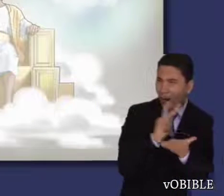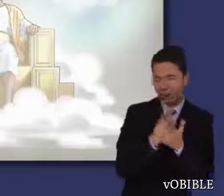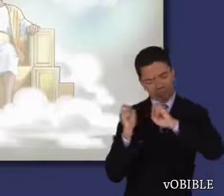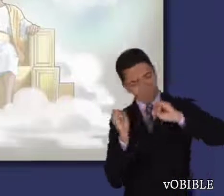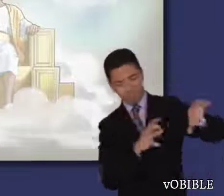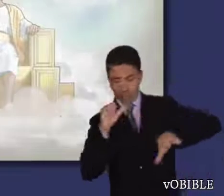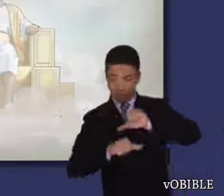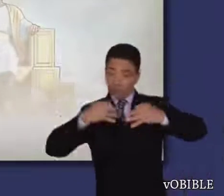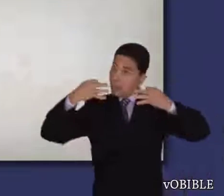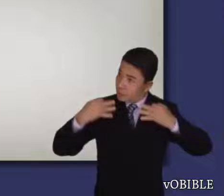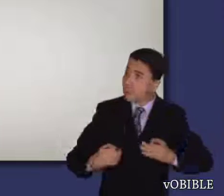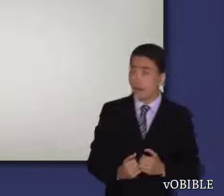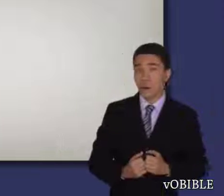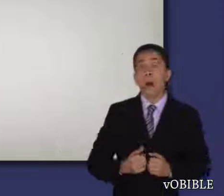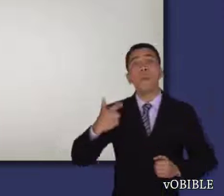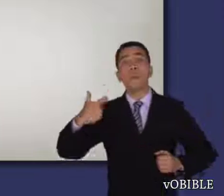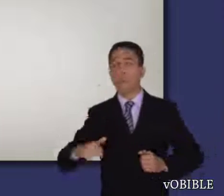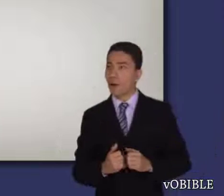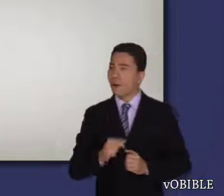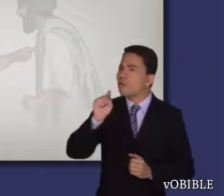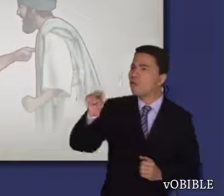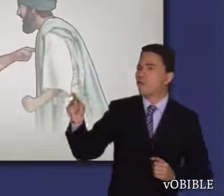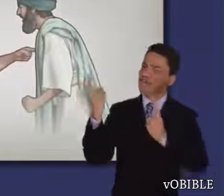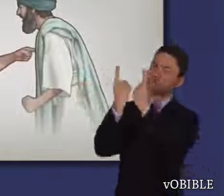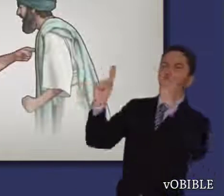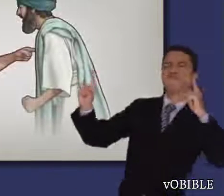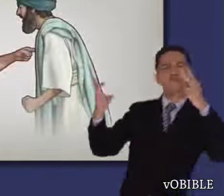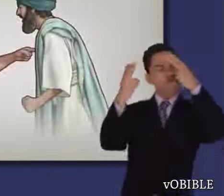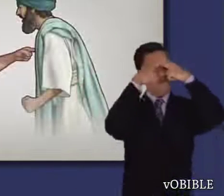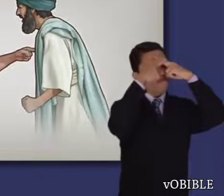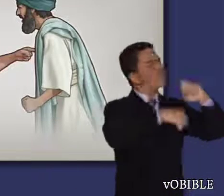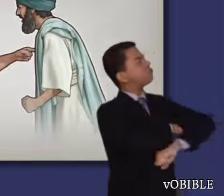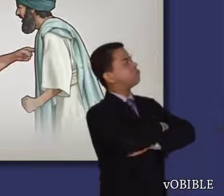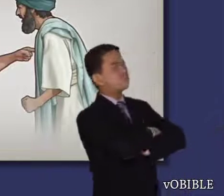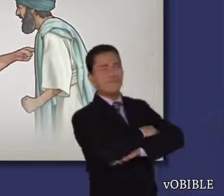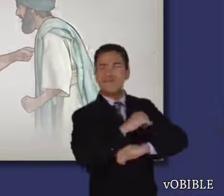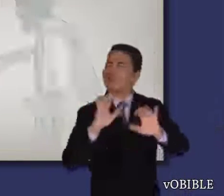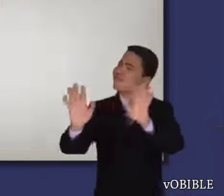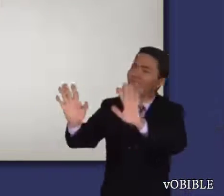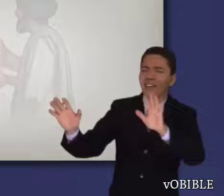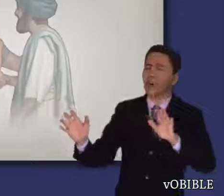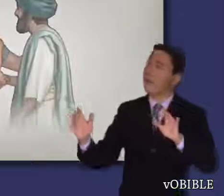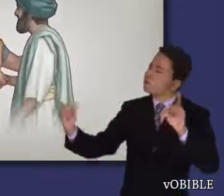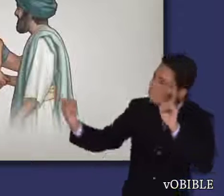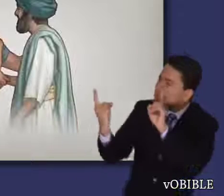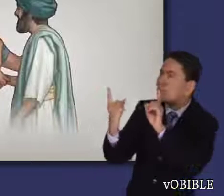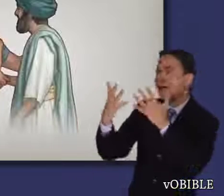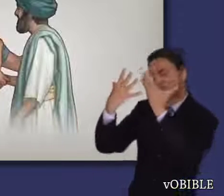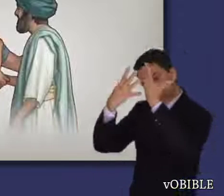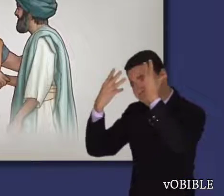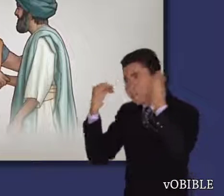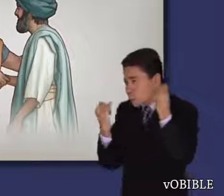de Deus. O apóstolo também aconselha os colossenses a se despir da velha personalidade, a